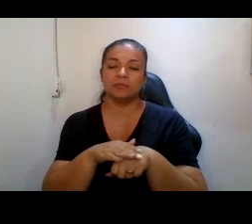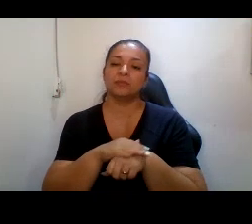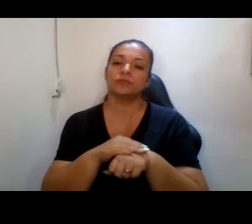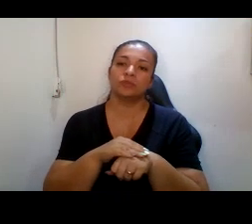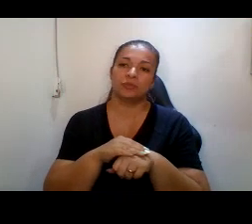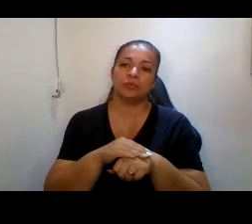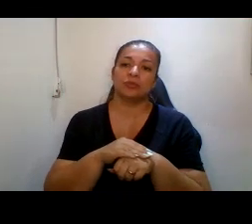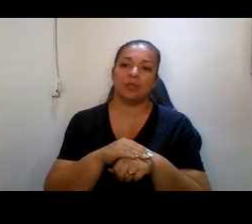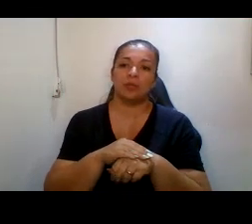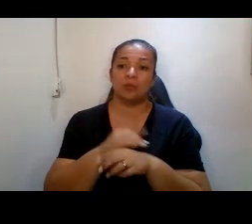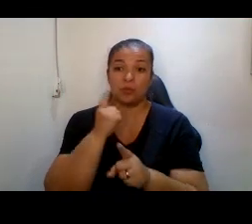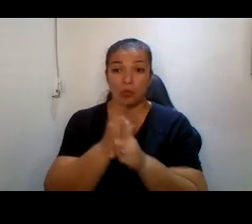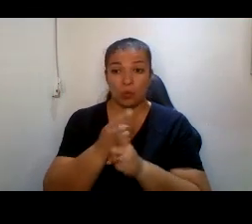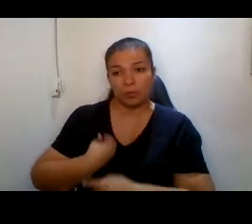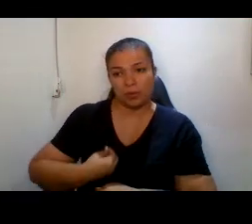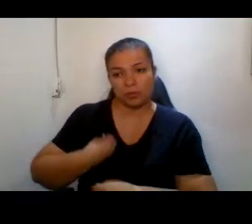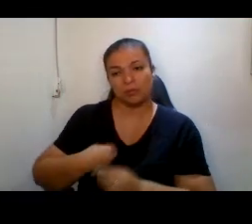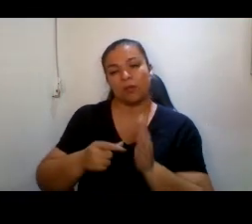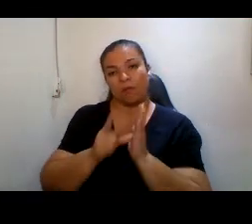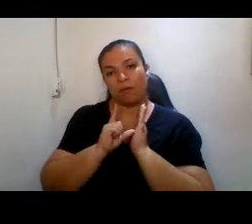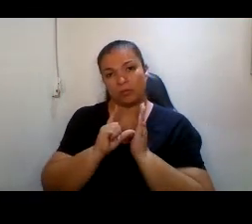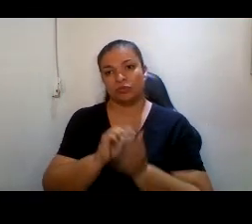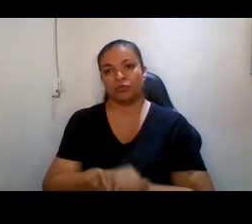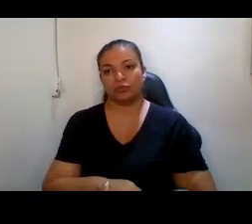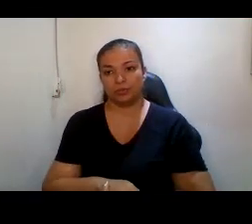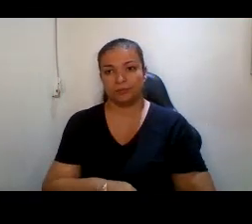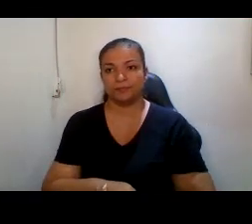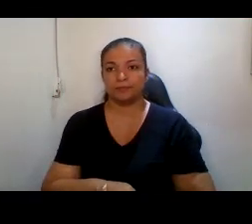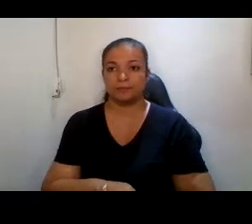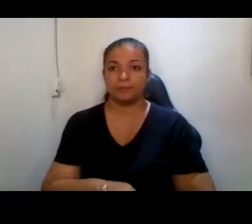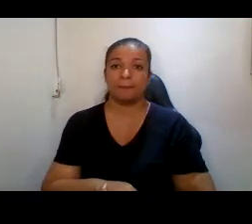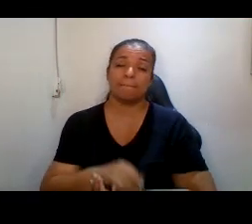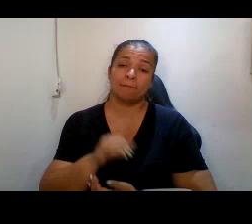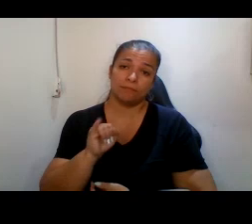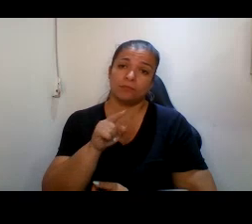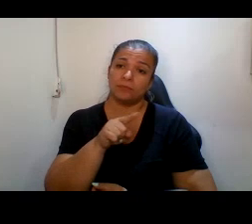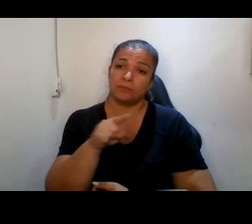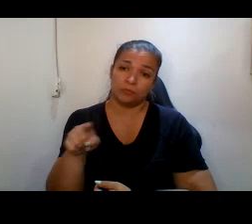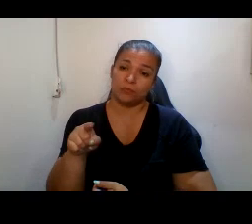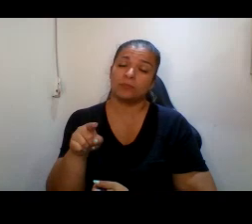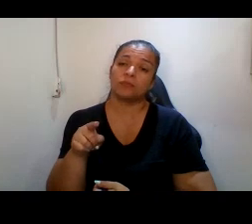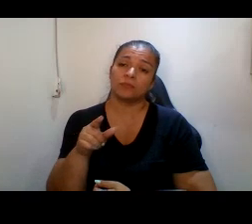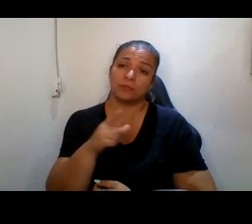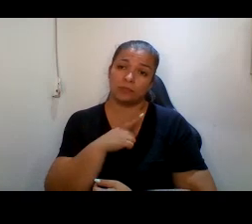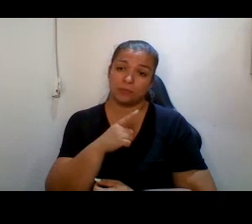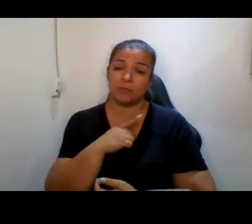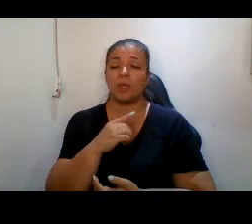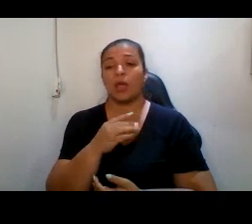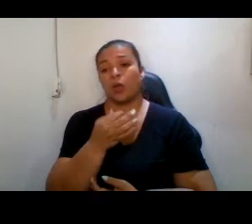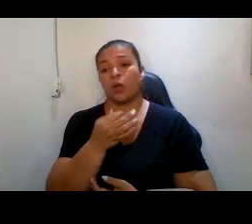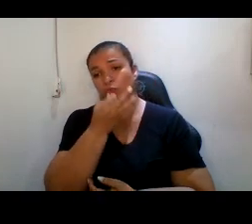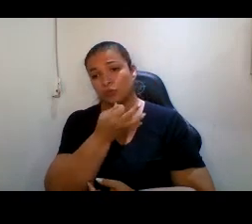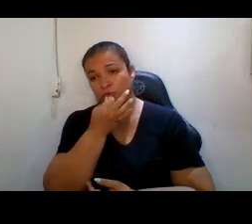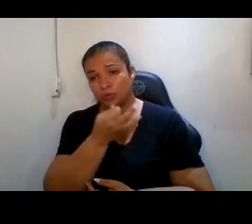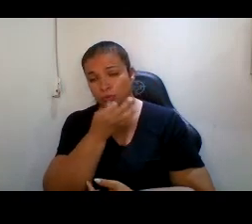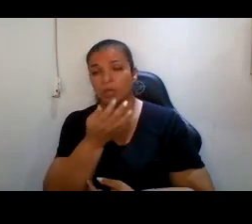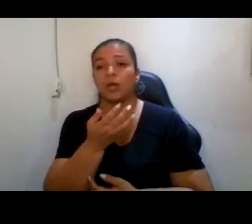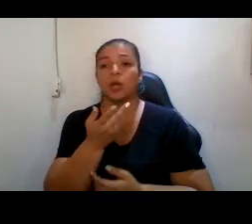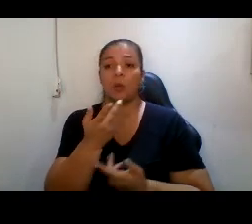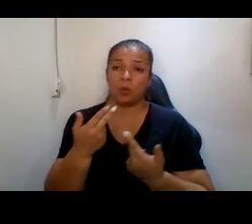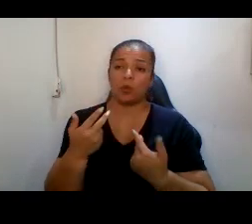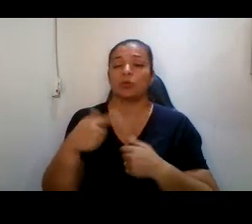encontro presencial. Bom, se vocês tiverem, então, como eu falei, alguma sugestão que a gente possa